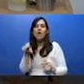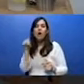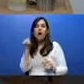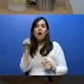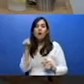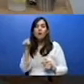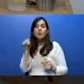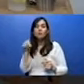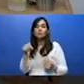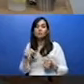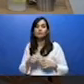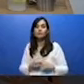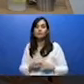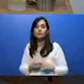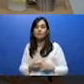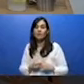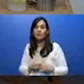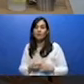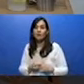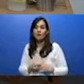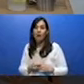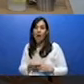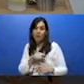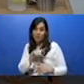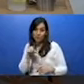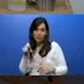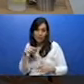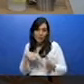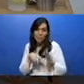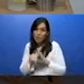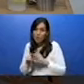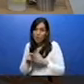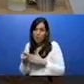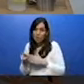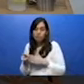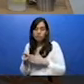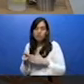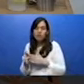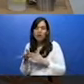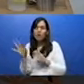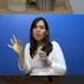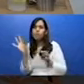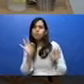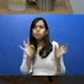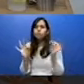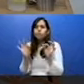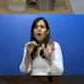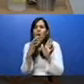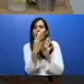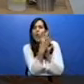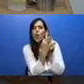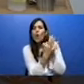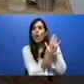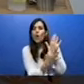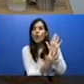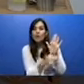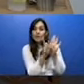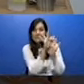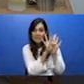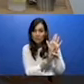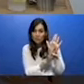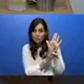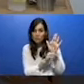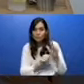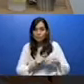algumas perguntinhas para, através dessas perguntas, nós montarmos o nosso texto, tá? Nós não vamos